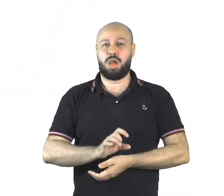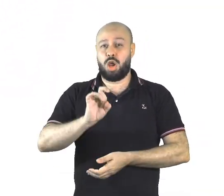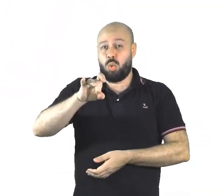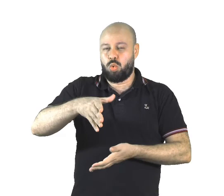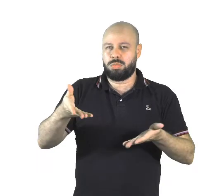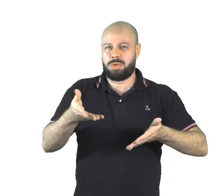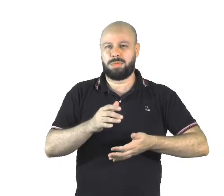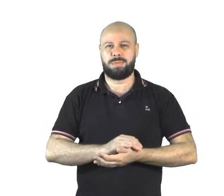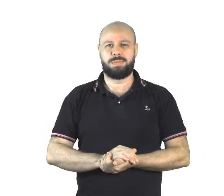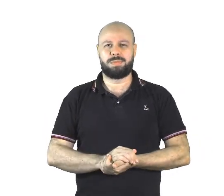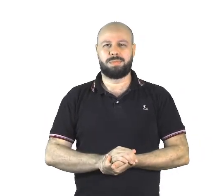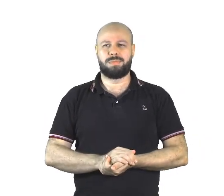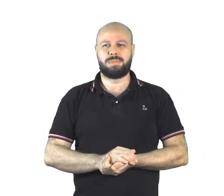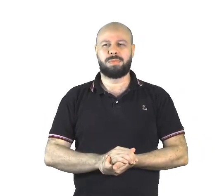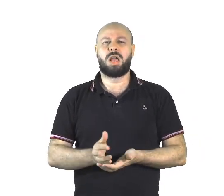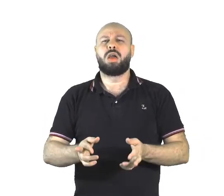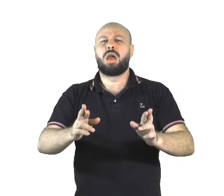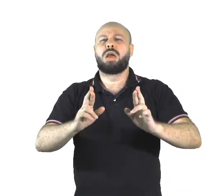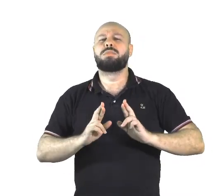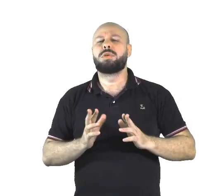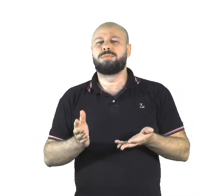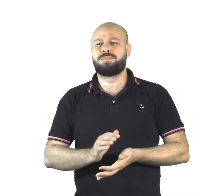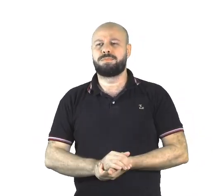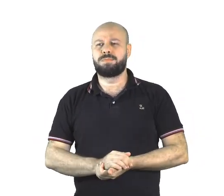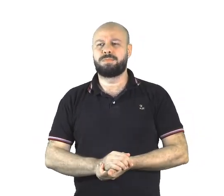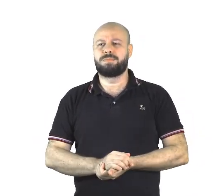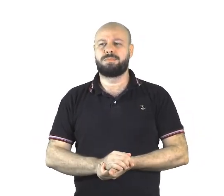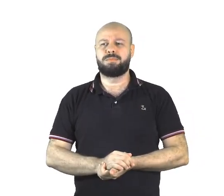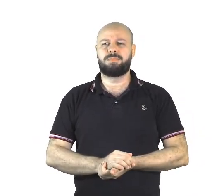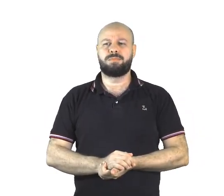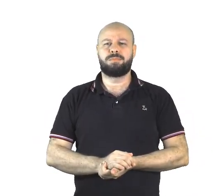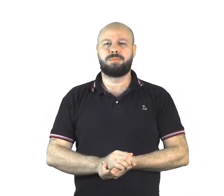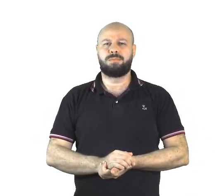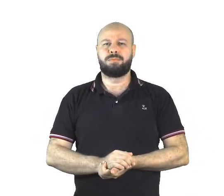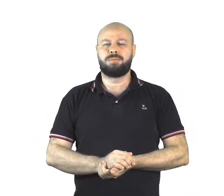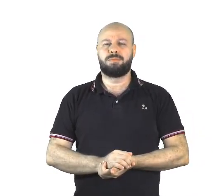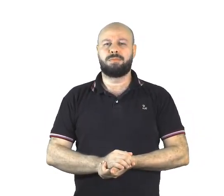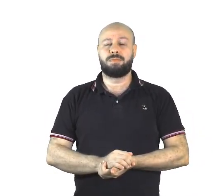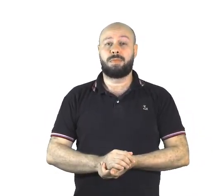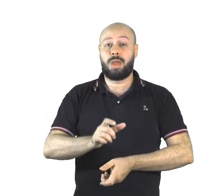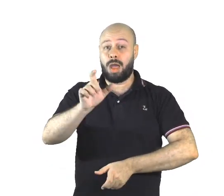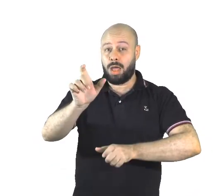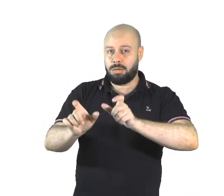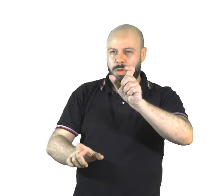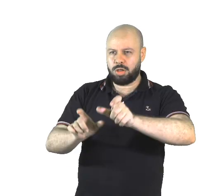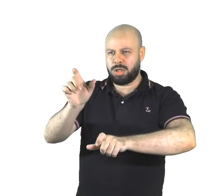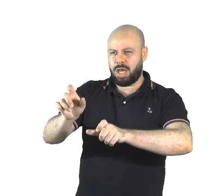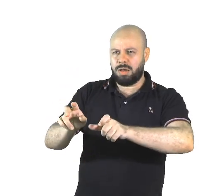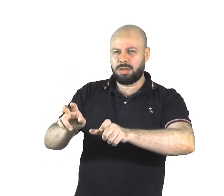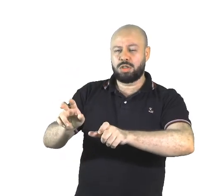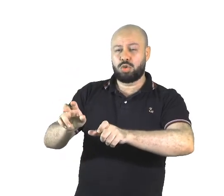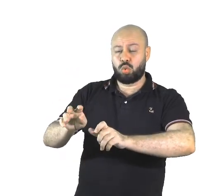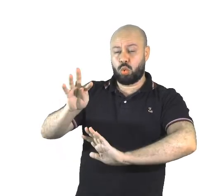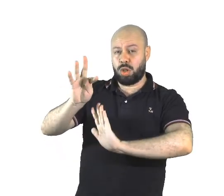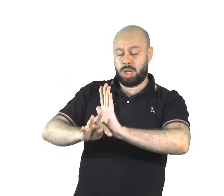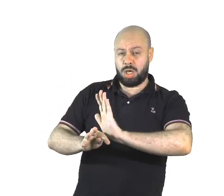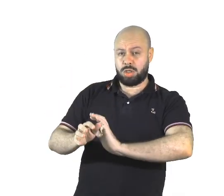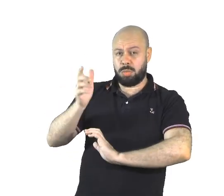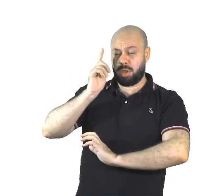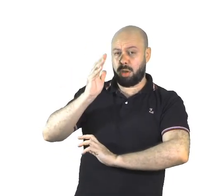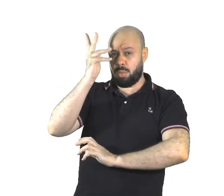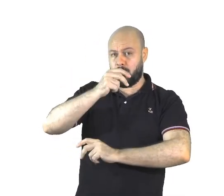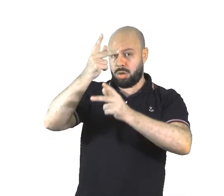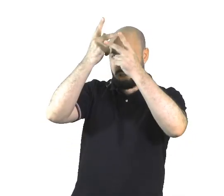hoje. Agora responda: você acha que as personagens do texto Menina Bonita do Laço